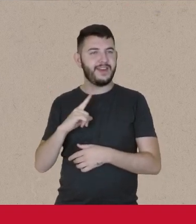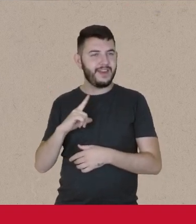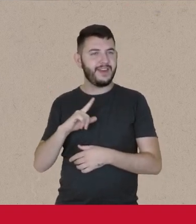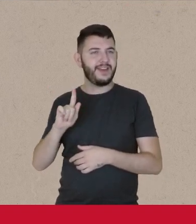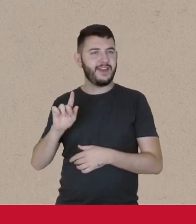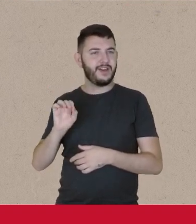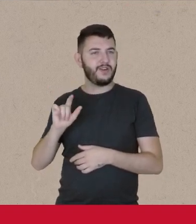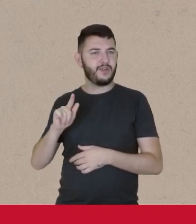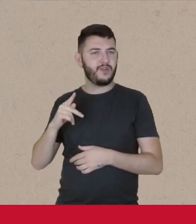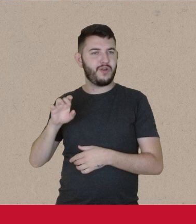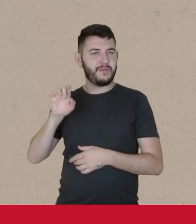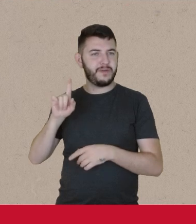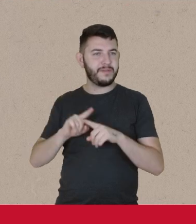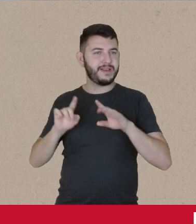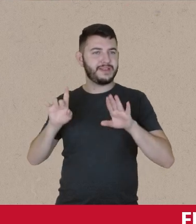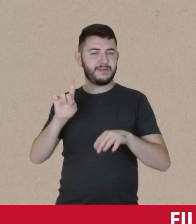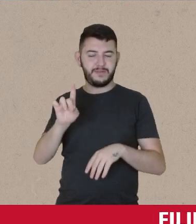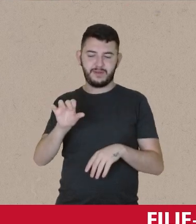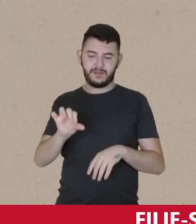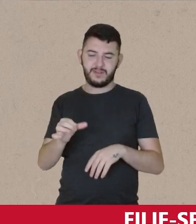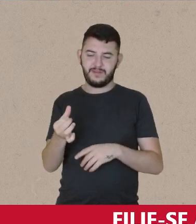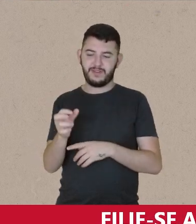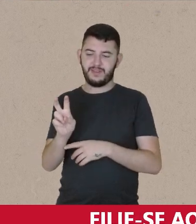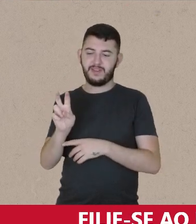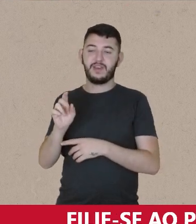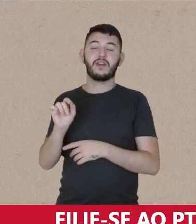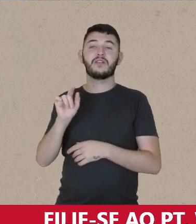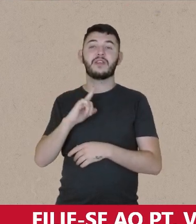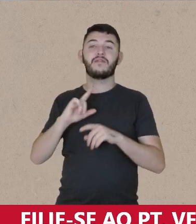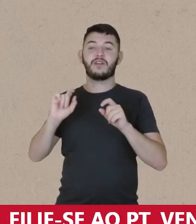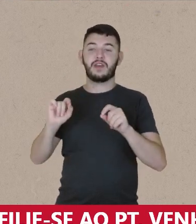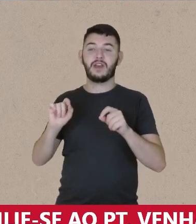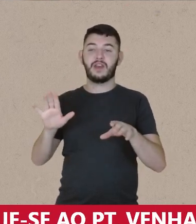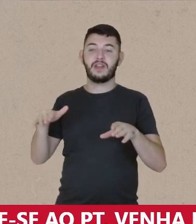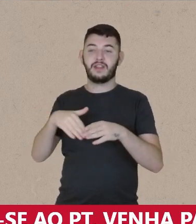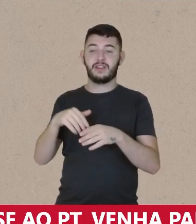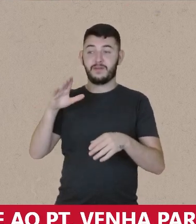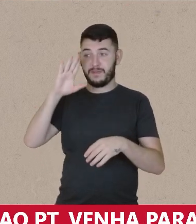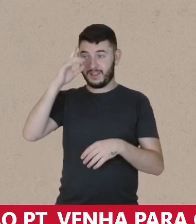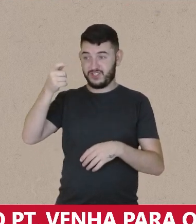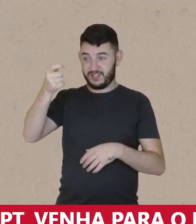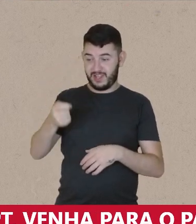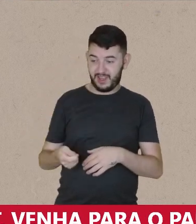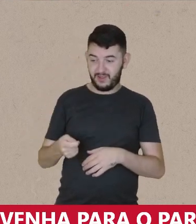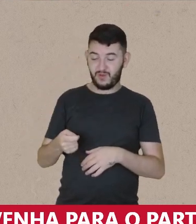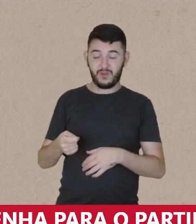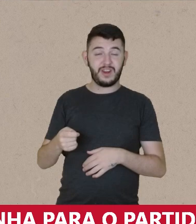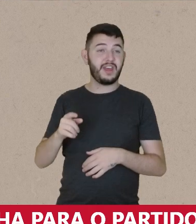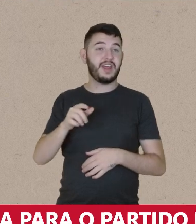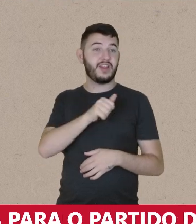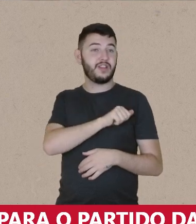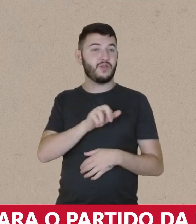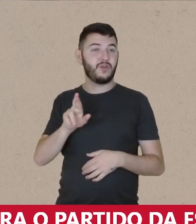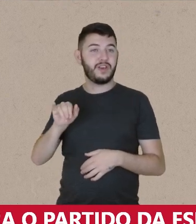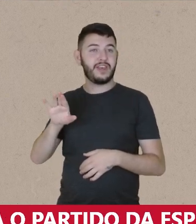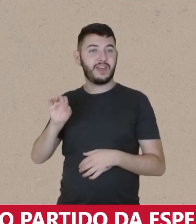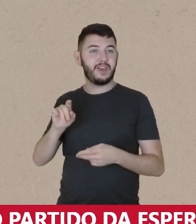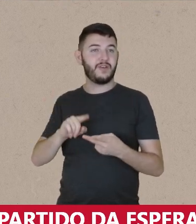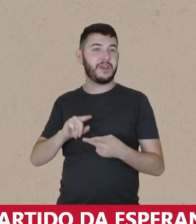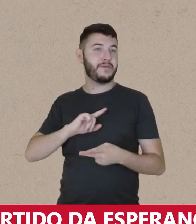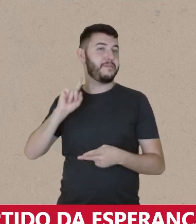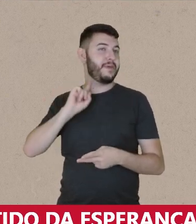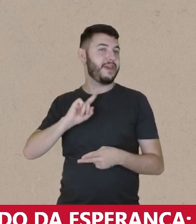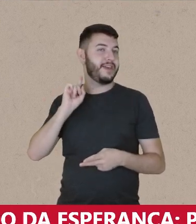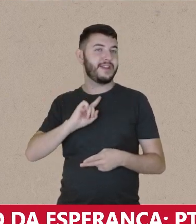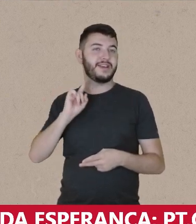eleição para governador, no Rio e em Minas. Sabe o que eles fizeram? Acabaram com a eleição. Acabaram com os partidos, não elege mais